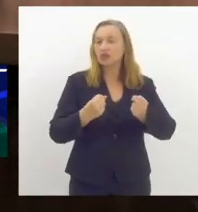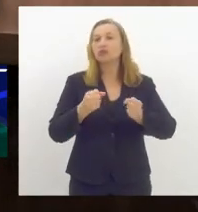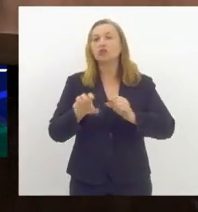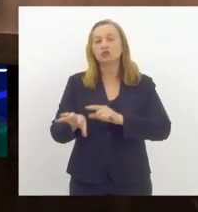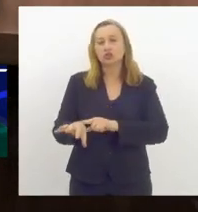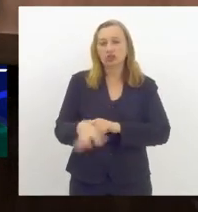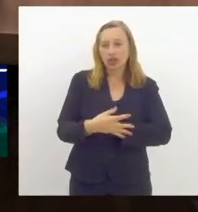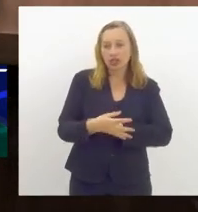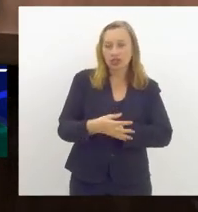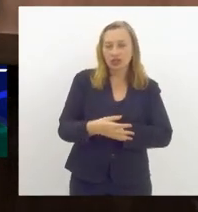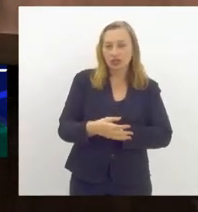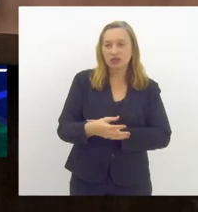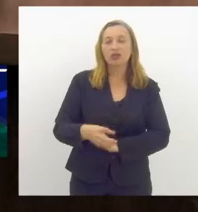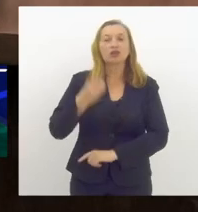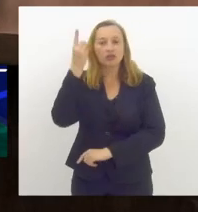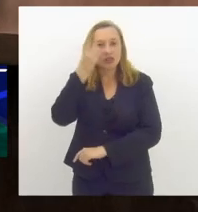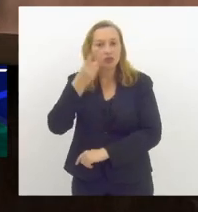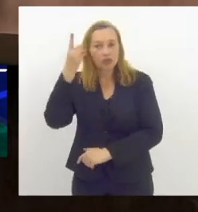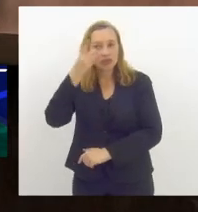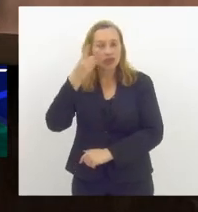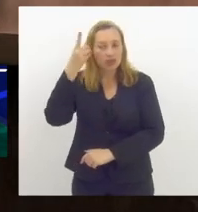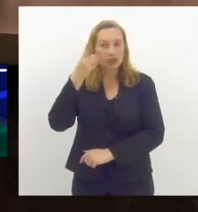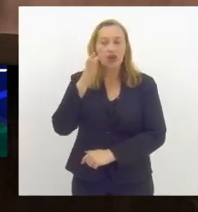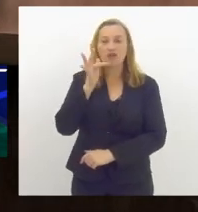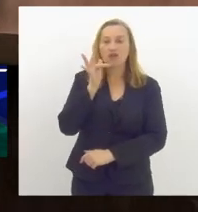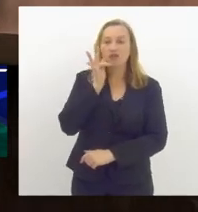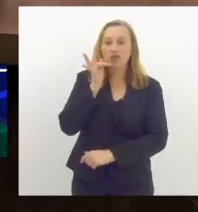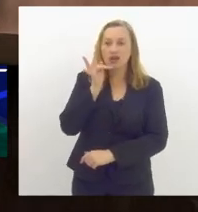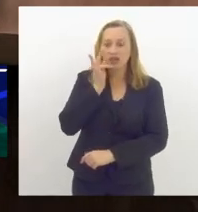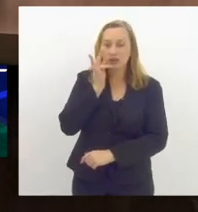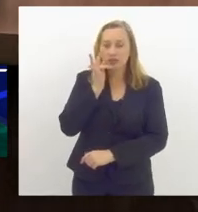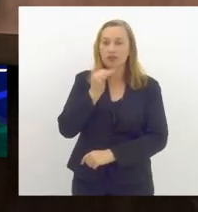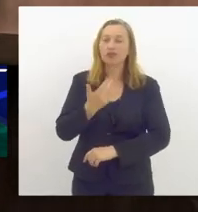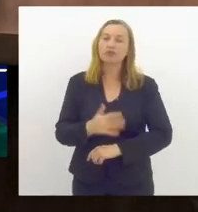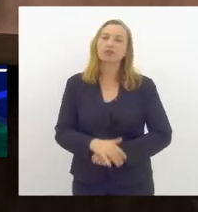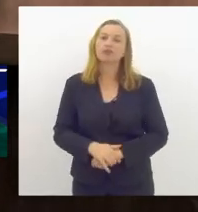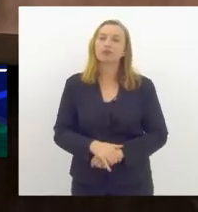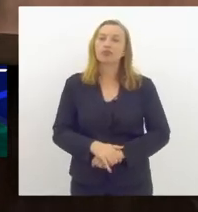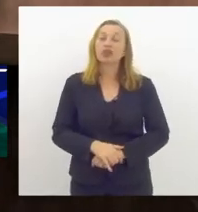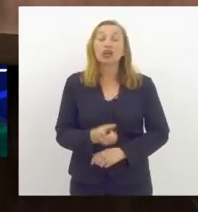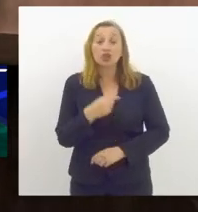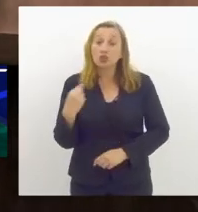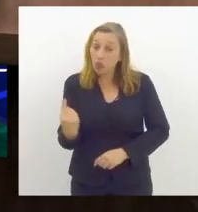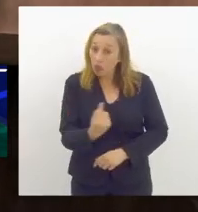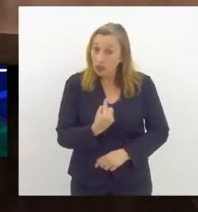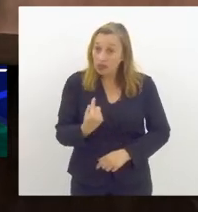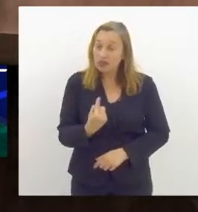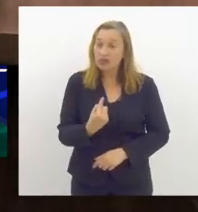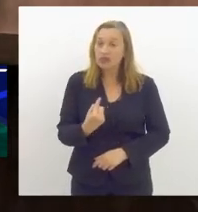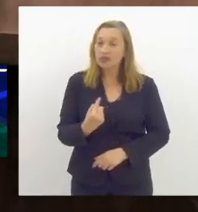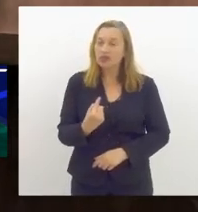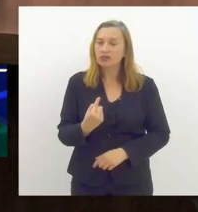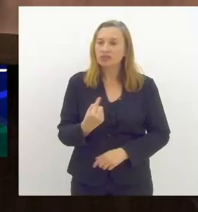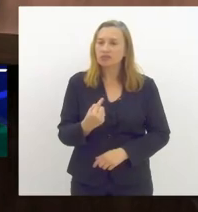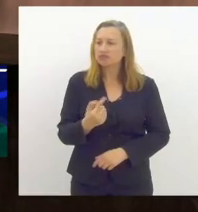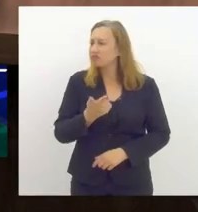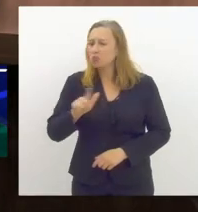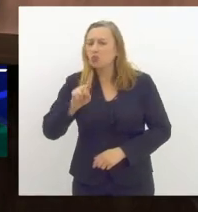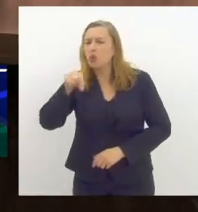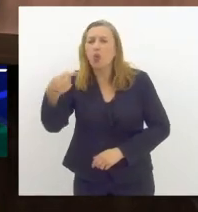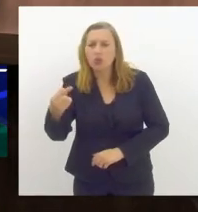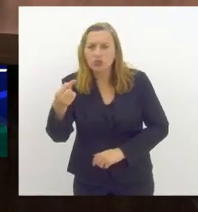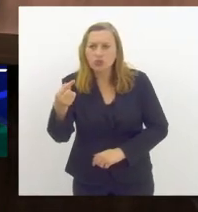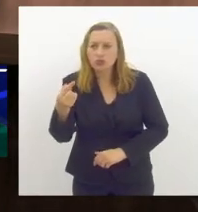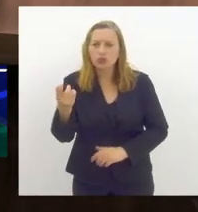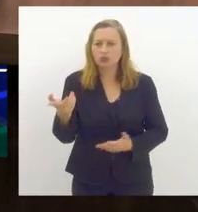pelo Nobre Deputado Filipe e nós não temos outra